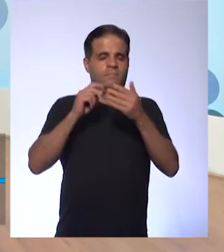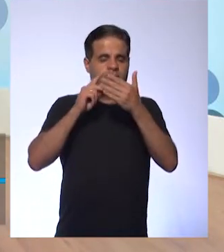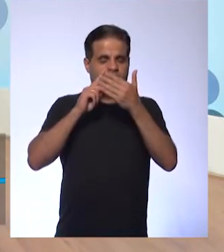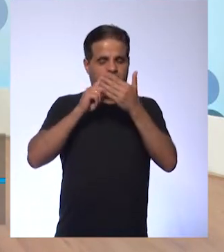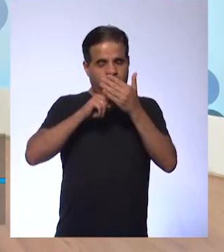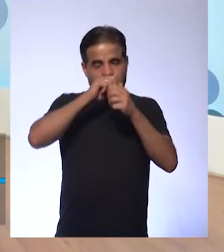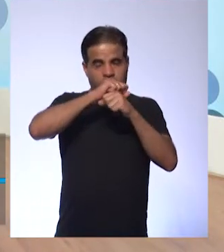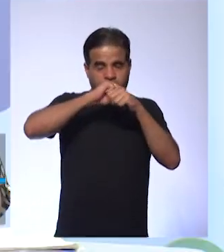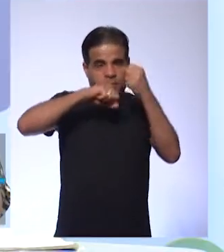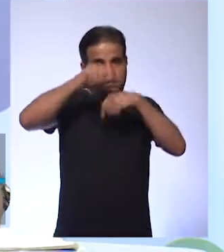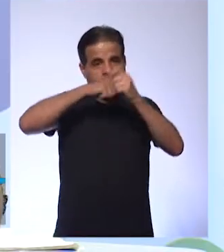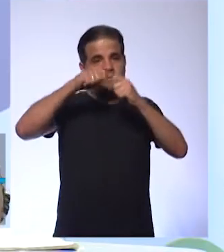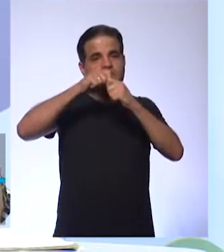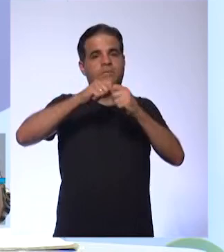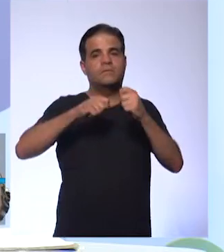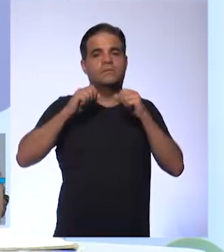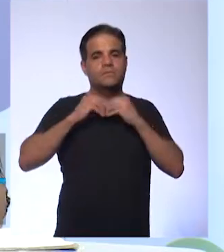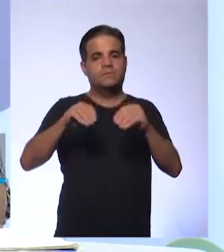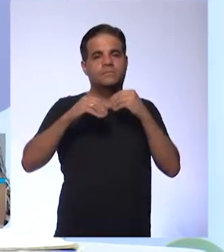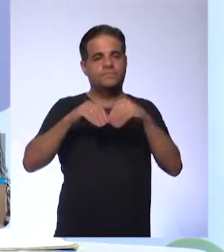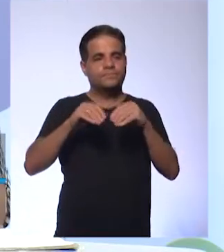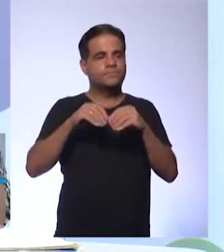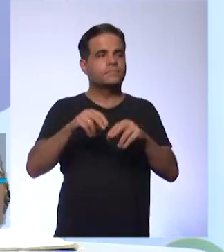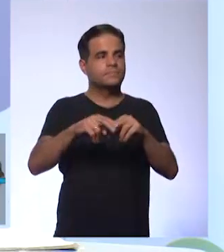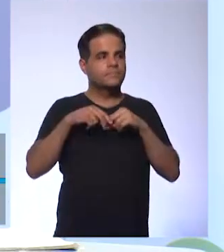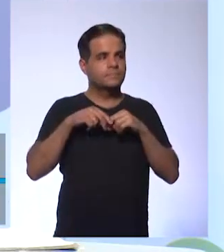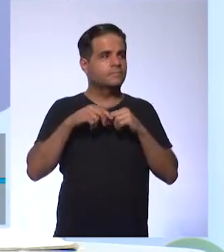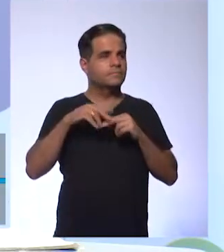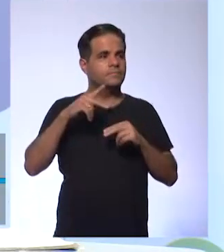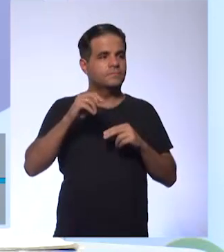aquela outra que a gente colocou, por isso,